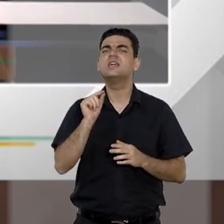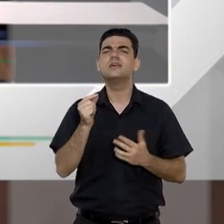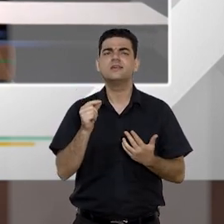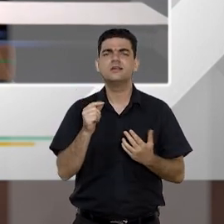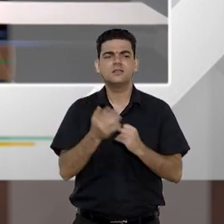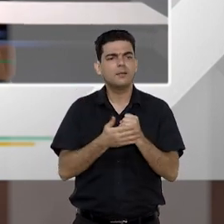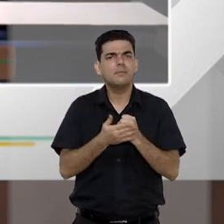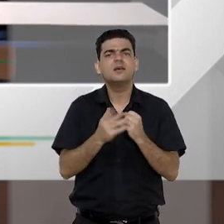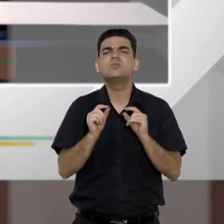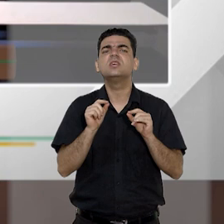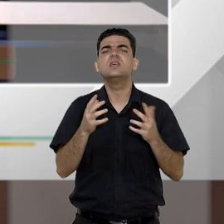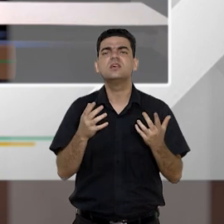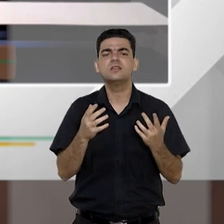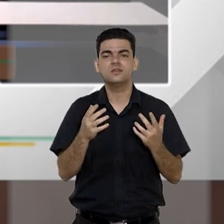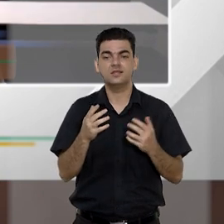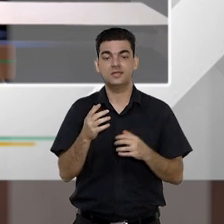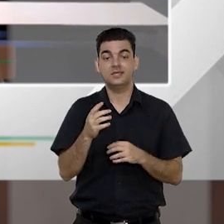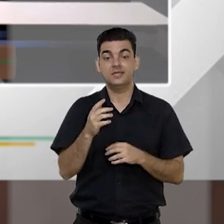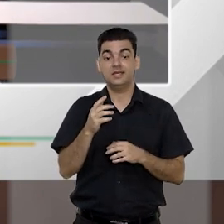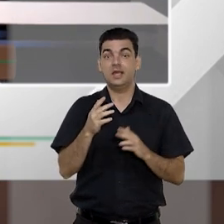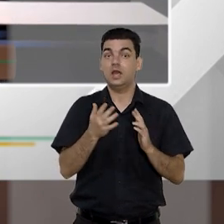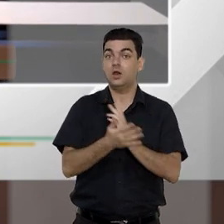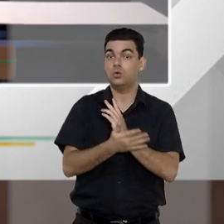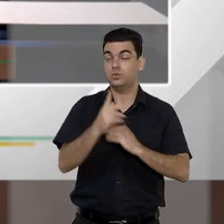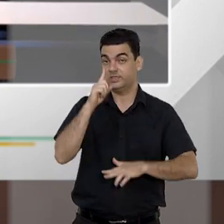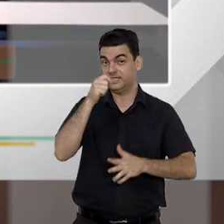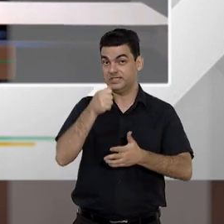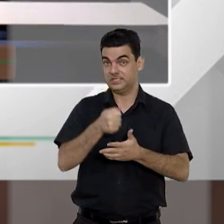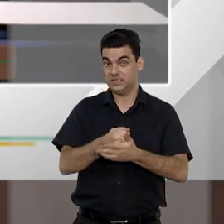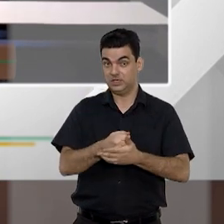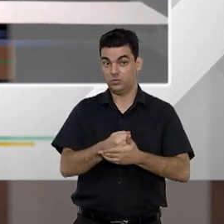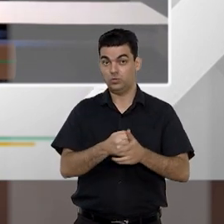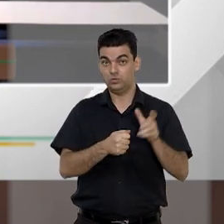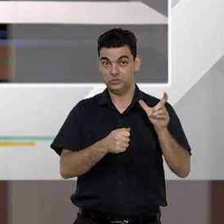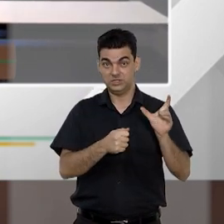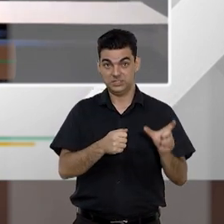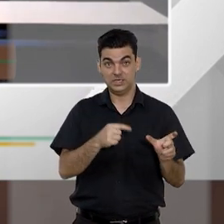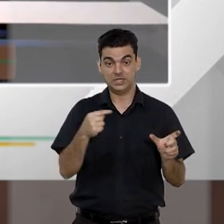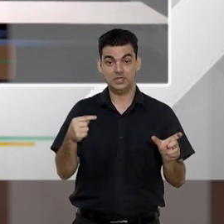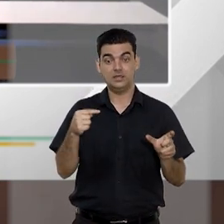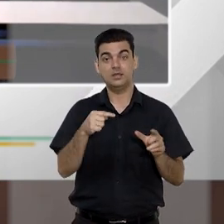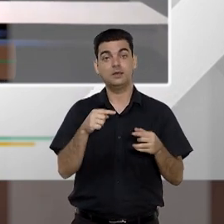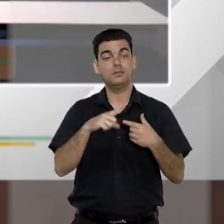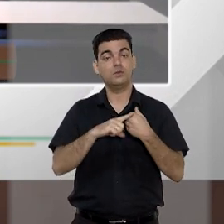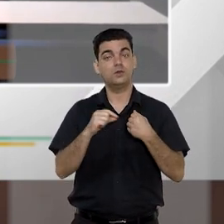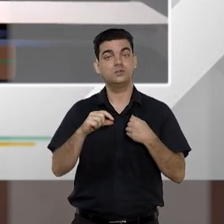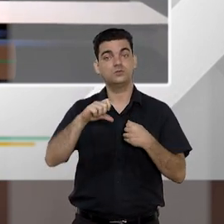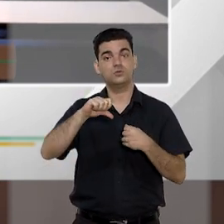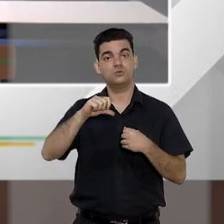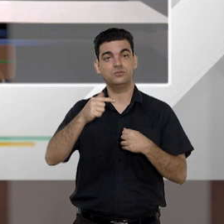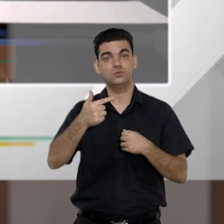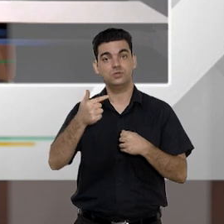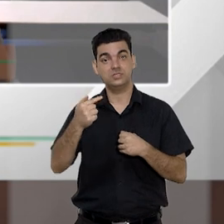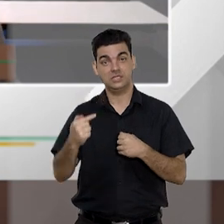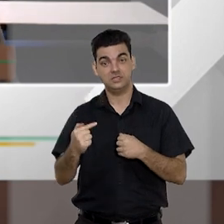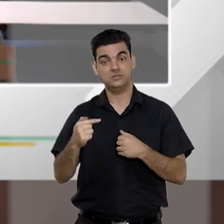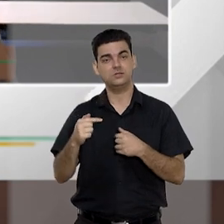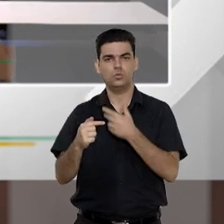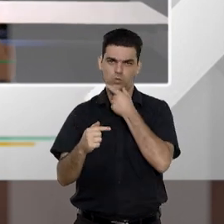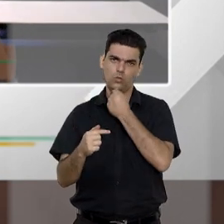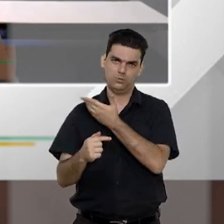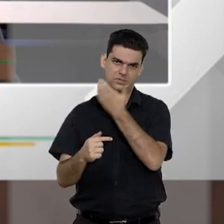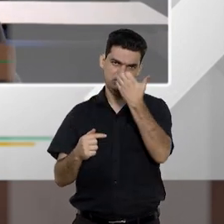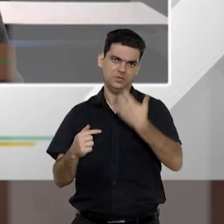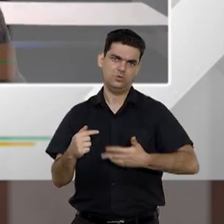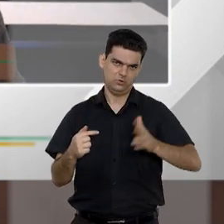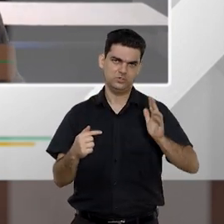vinculante. Que são os precedentes judiciais? São decisões judiciais vinculantes listados ali no artigo